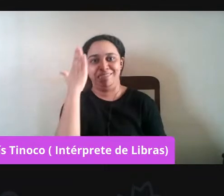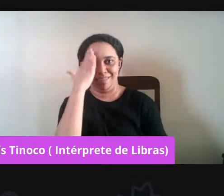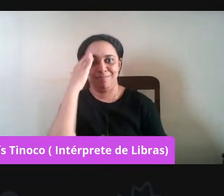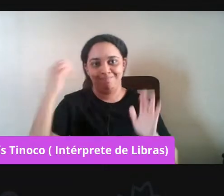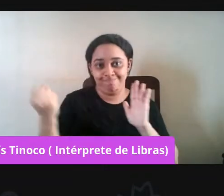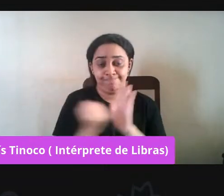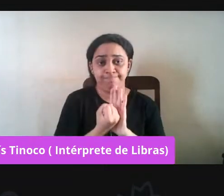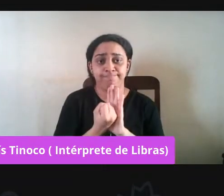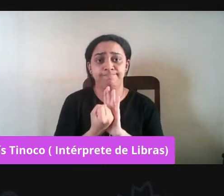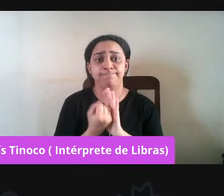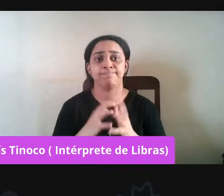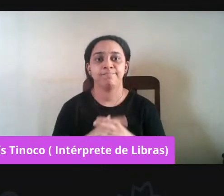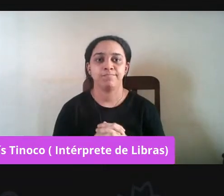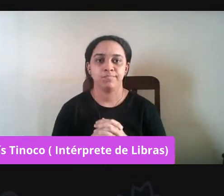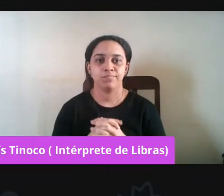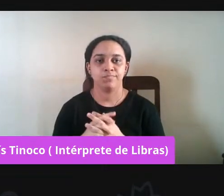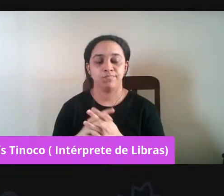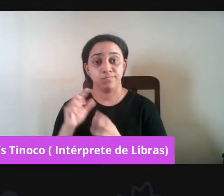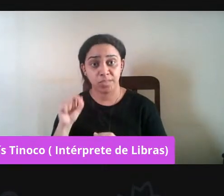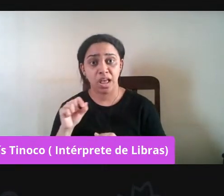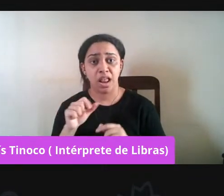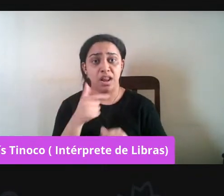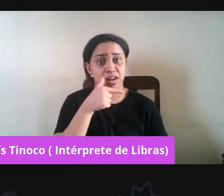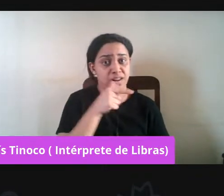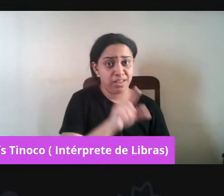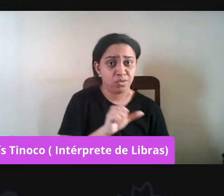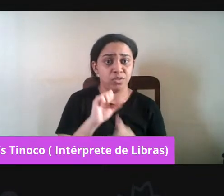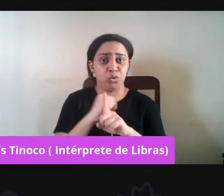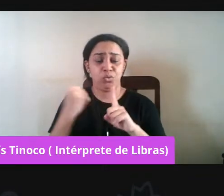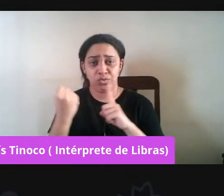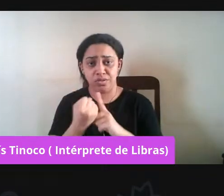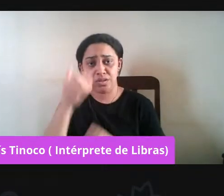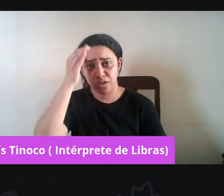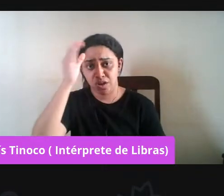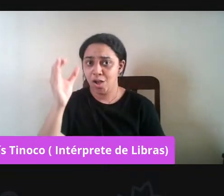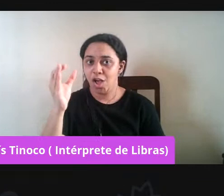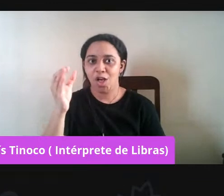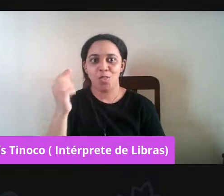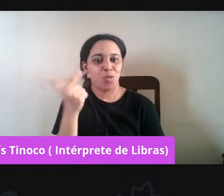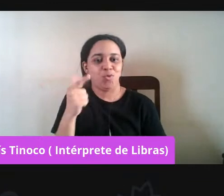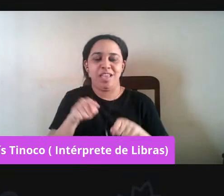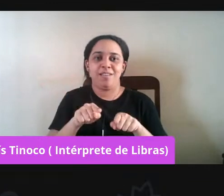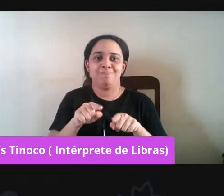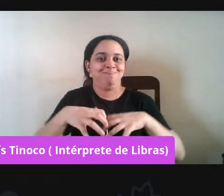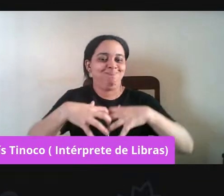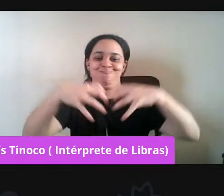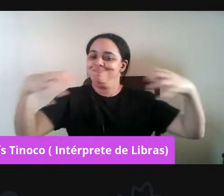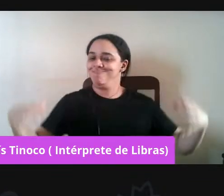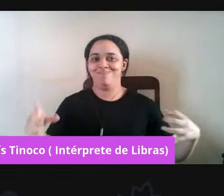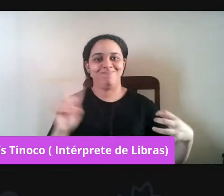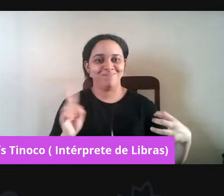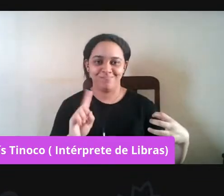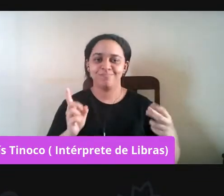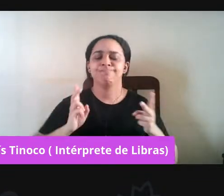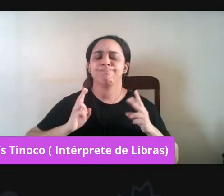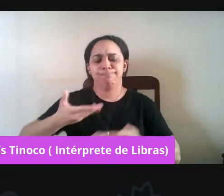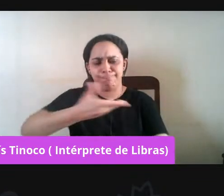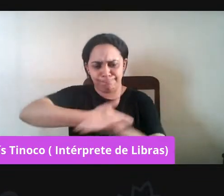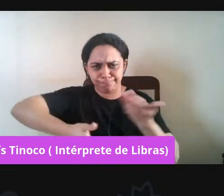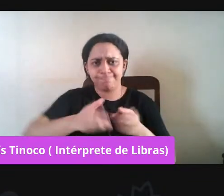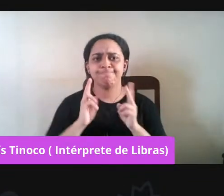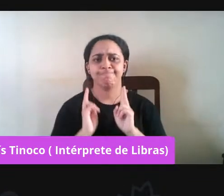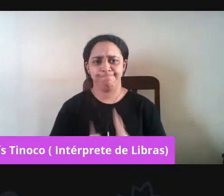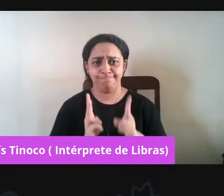de Barbosa, língua, sociedade e cultura são indissociáveis, interagem continuamente, constituem,